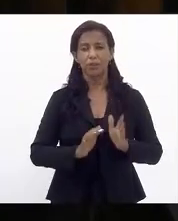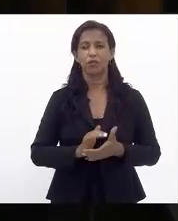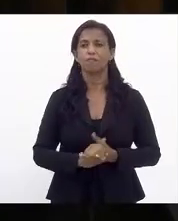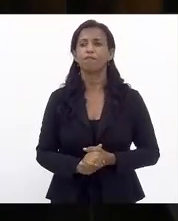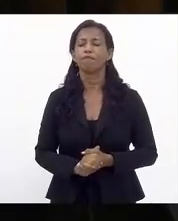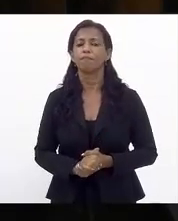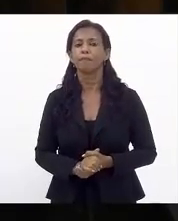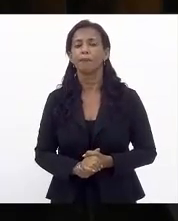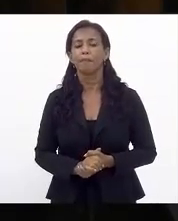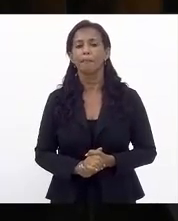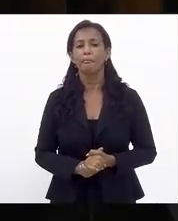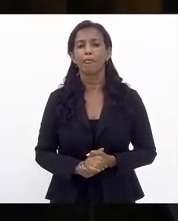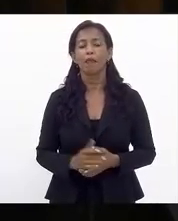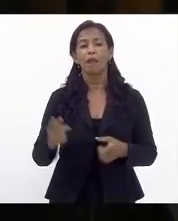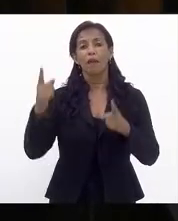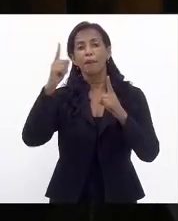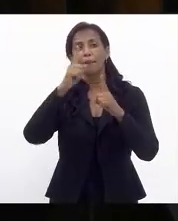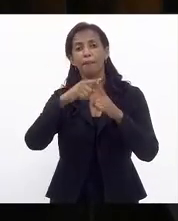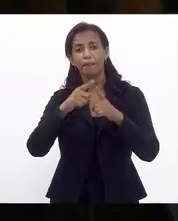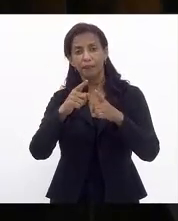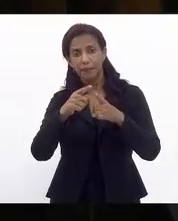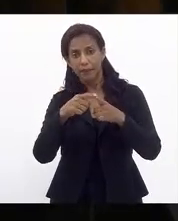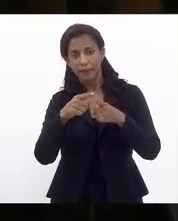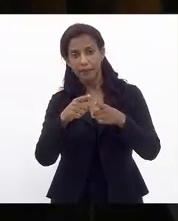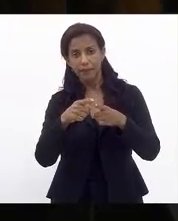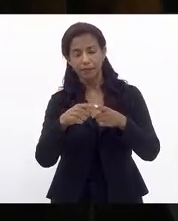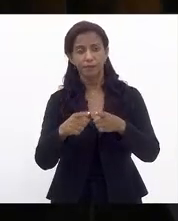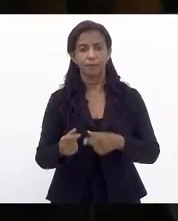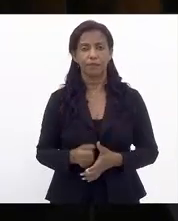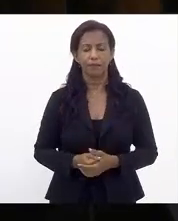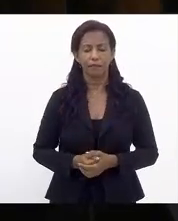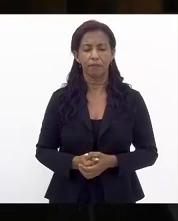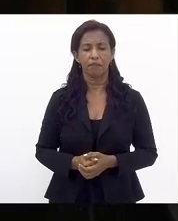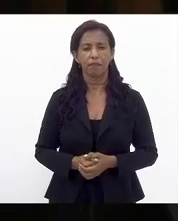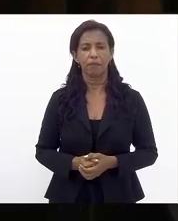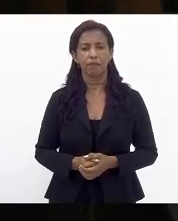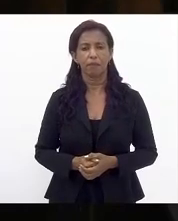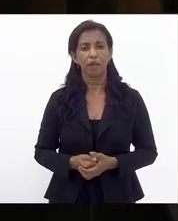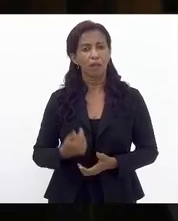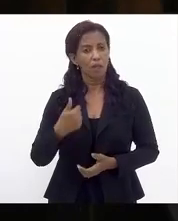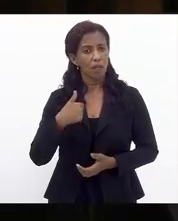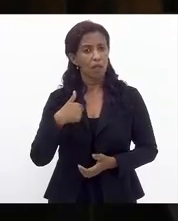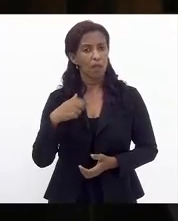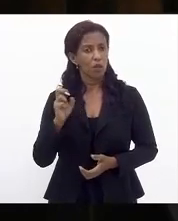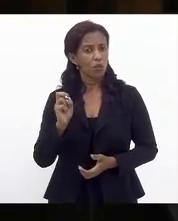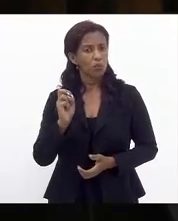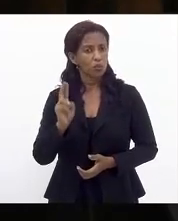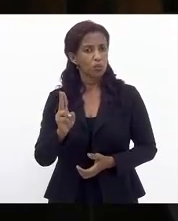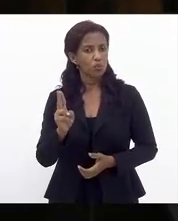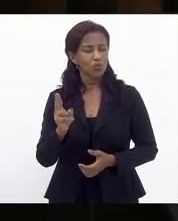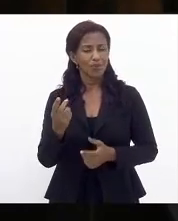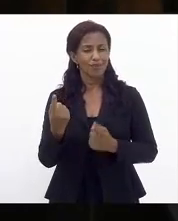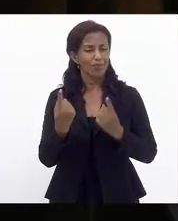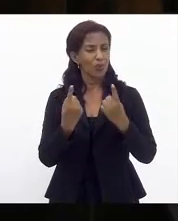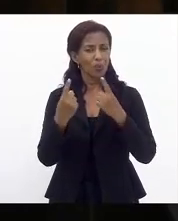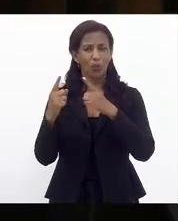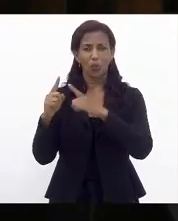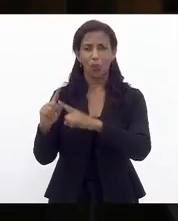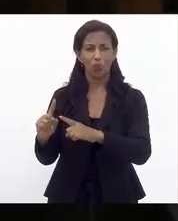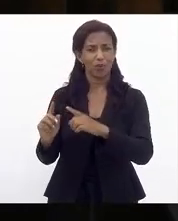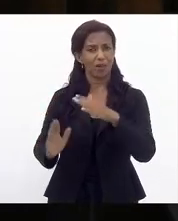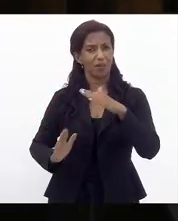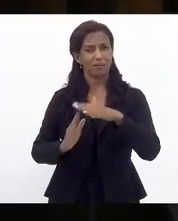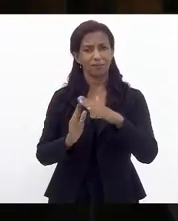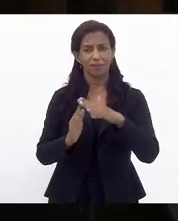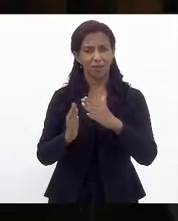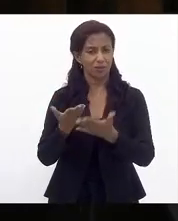viu presidente do seu minha primeira consideração é que é por convicção eu sou absolutamente contrário o Instituto do